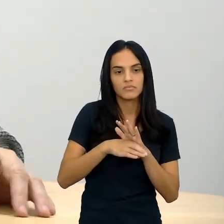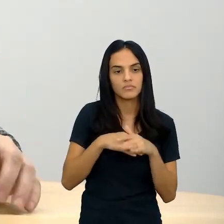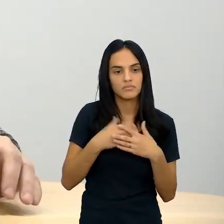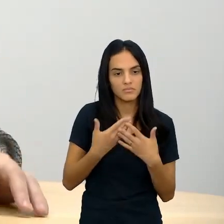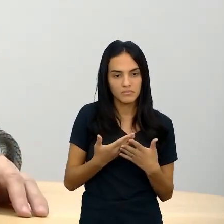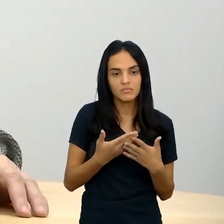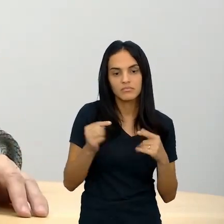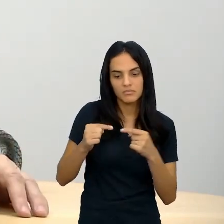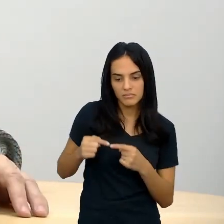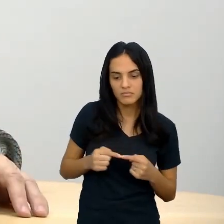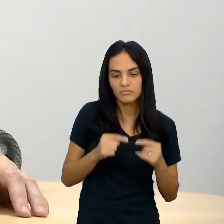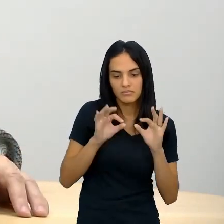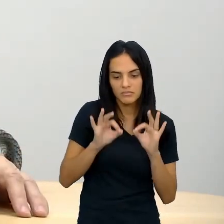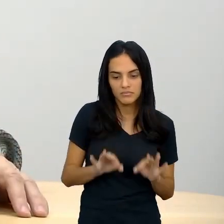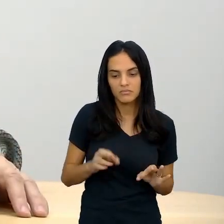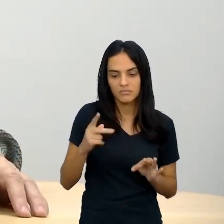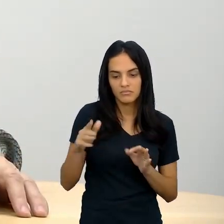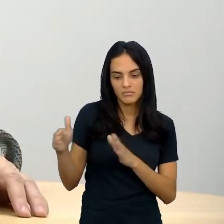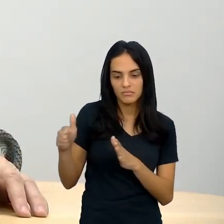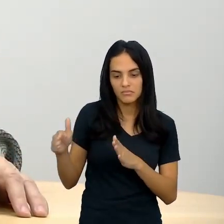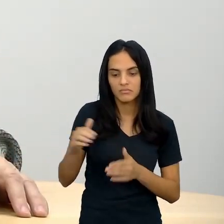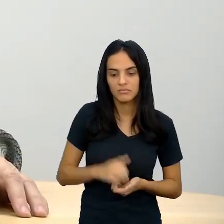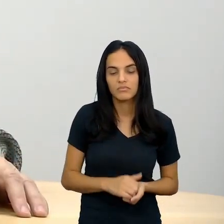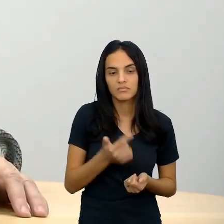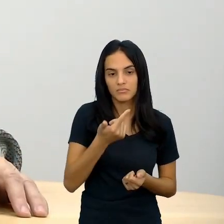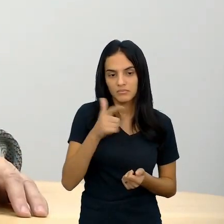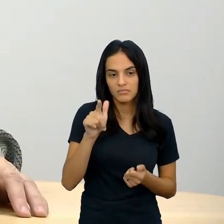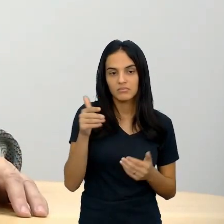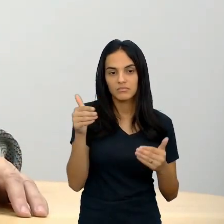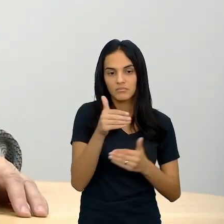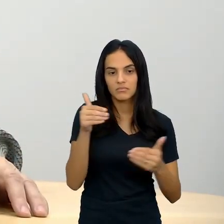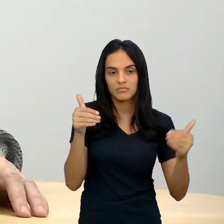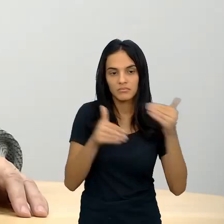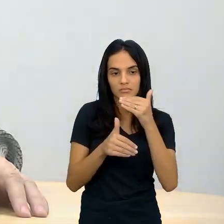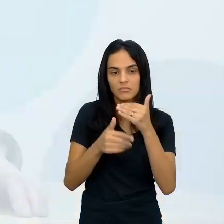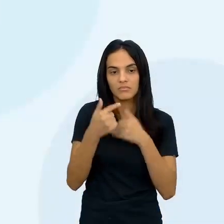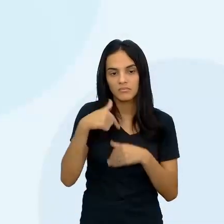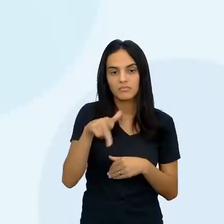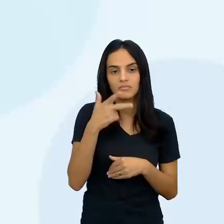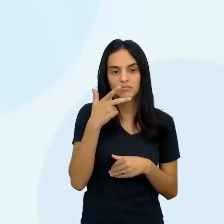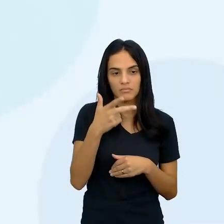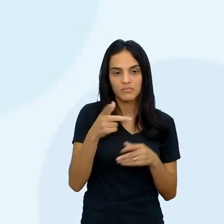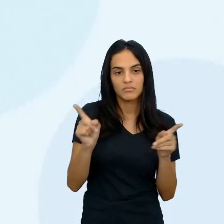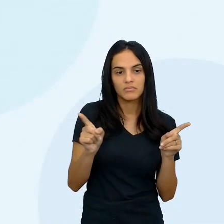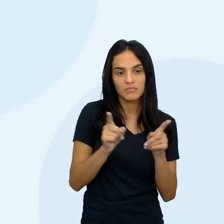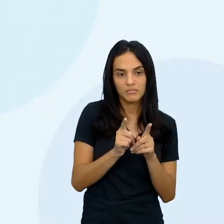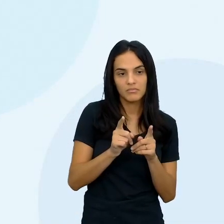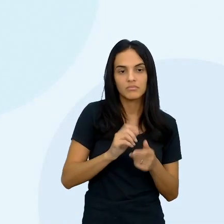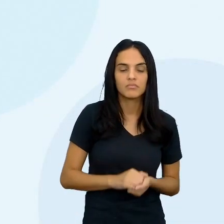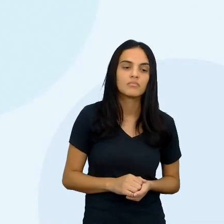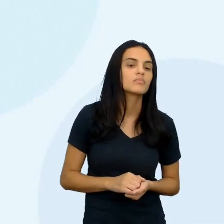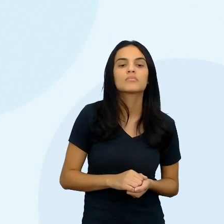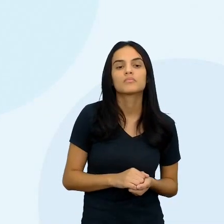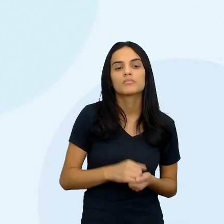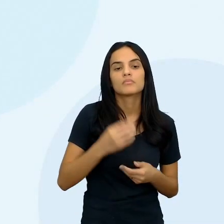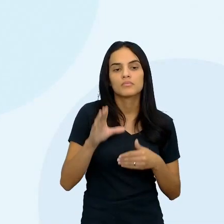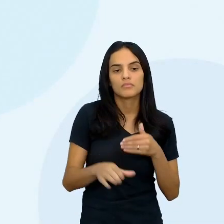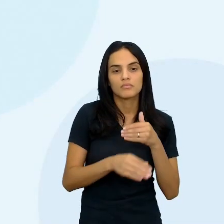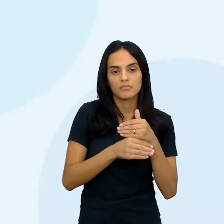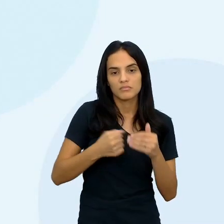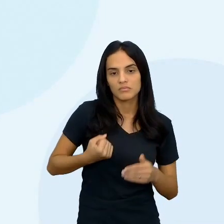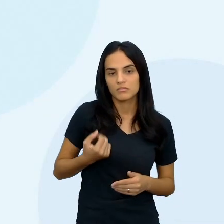super adequado nesse momento. E no próximo slide, nós vamos falar um pouquinho do componente